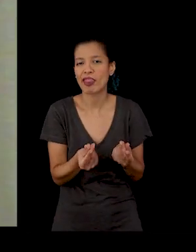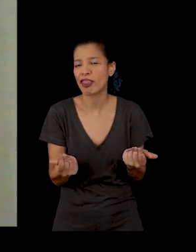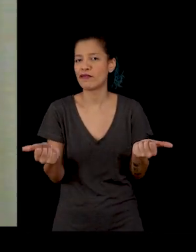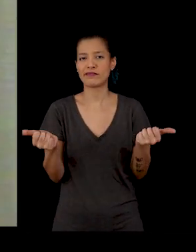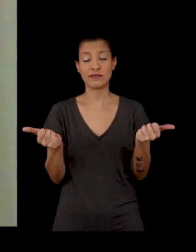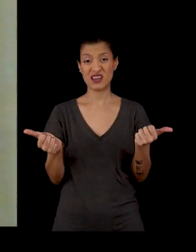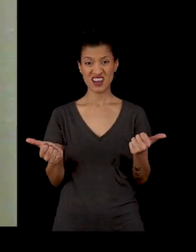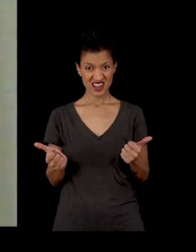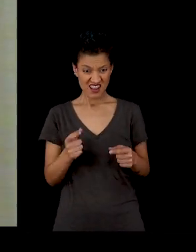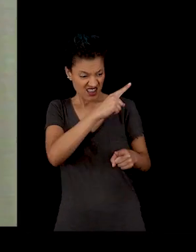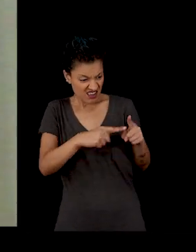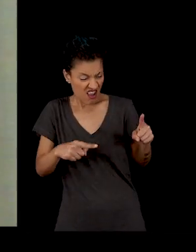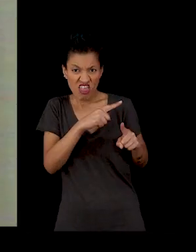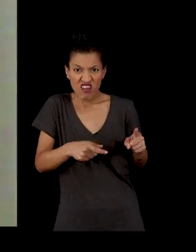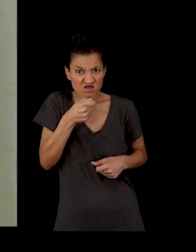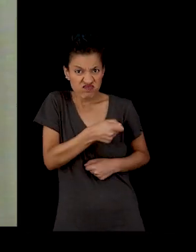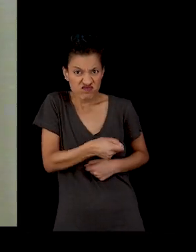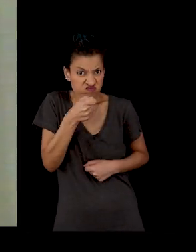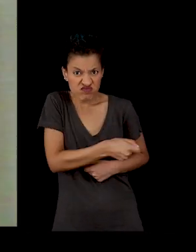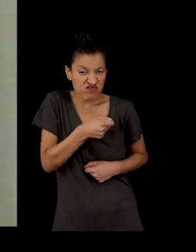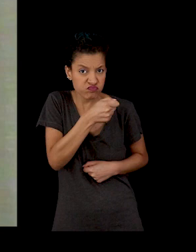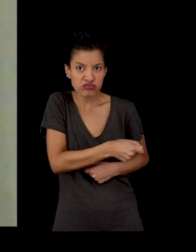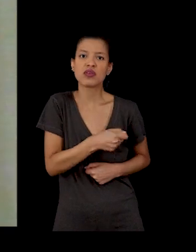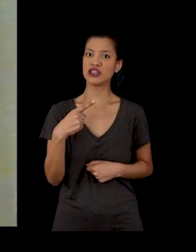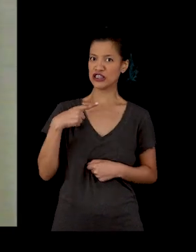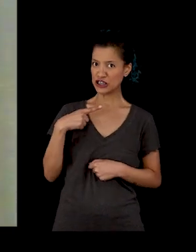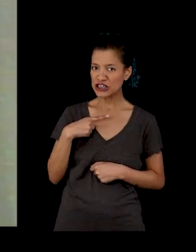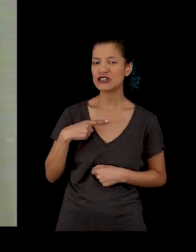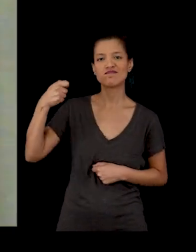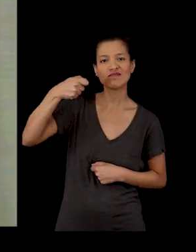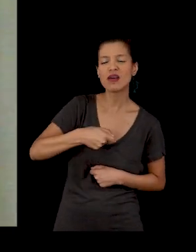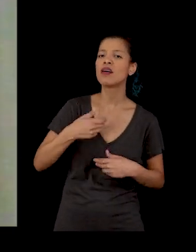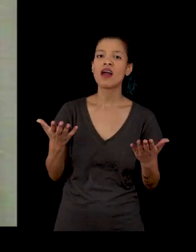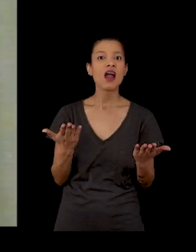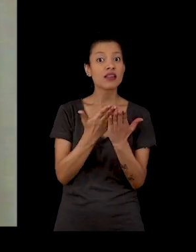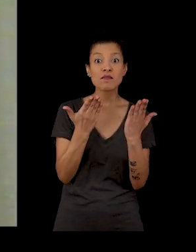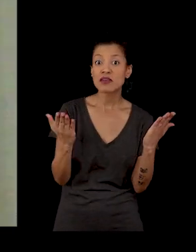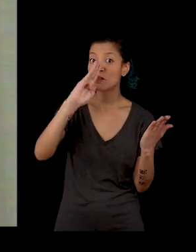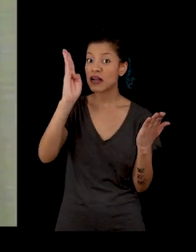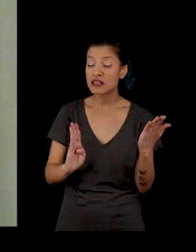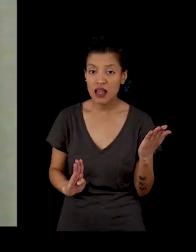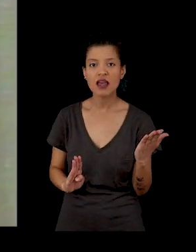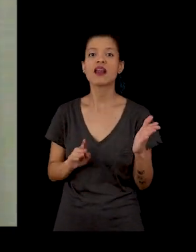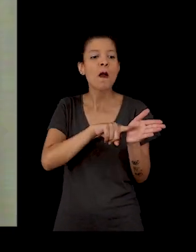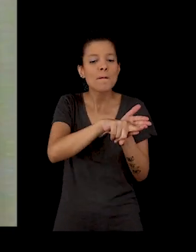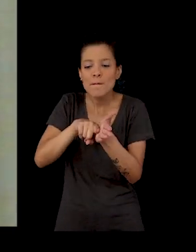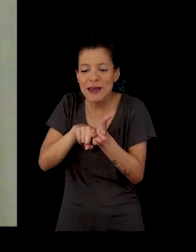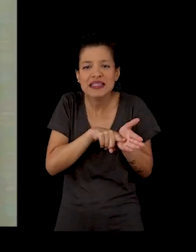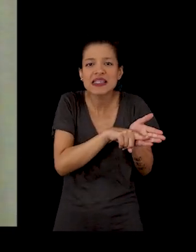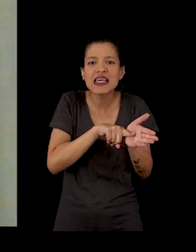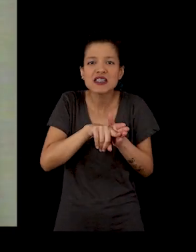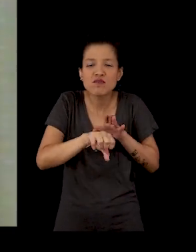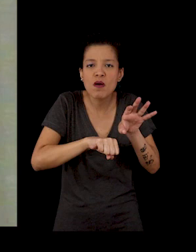Pela censura rígida, né, que o sistema impunha, toda a dramaturgia brasileira, toda a linha de pesquisa da